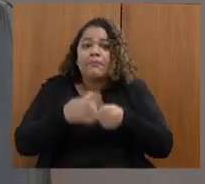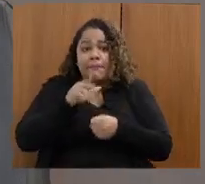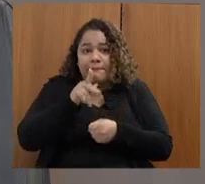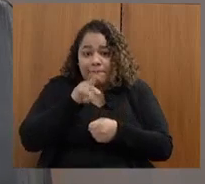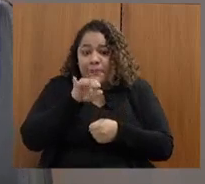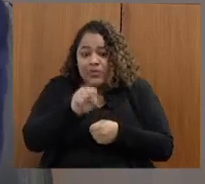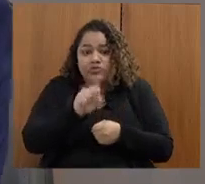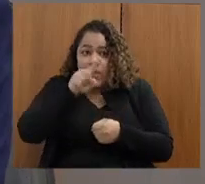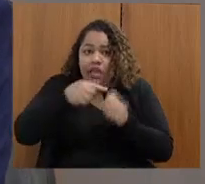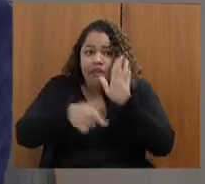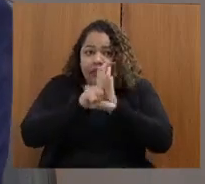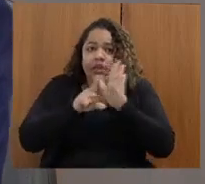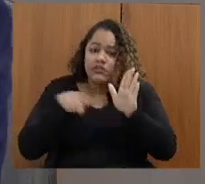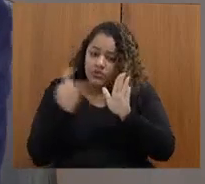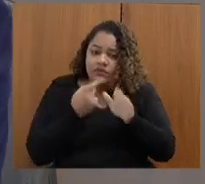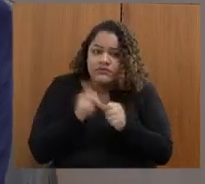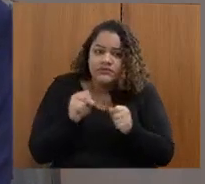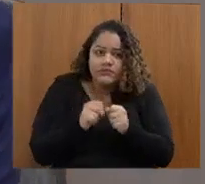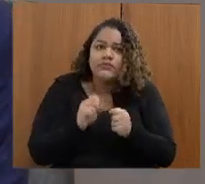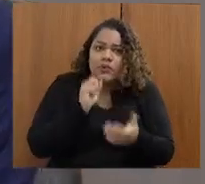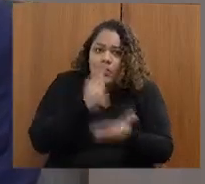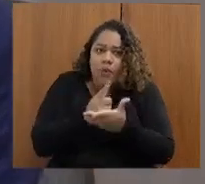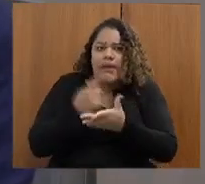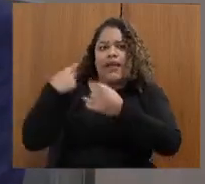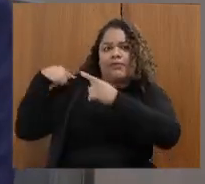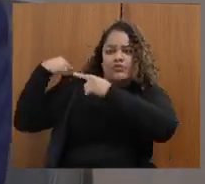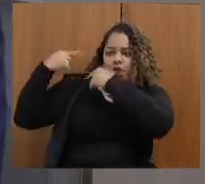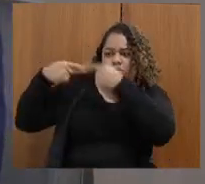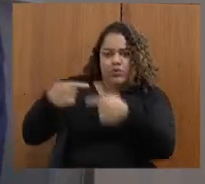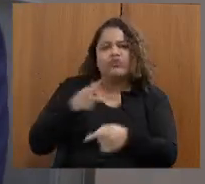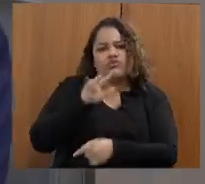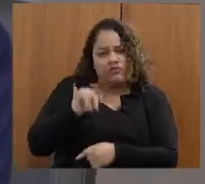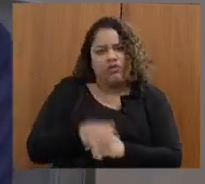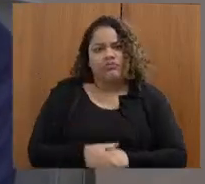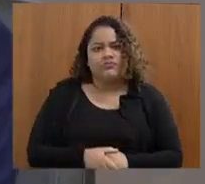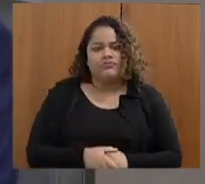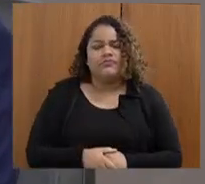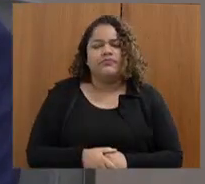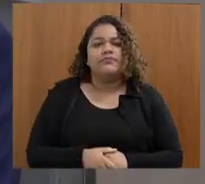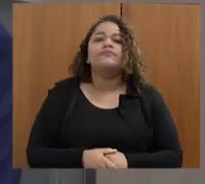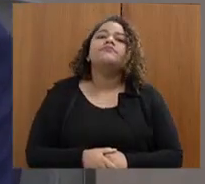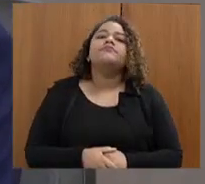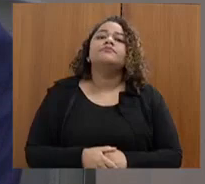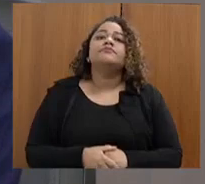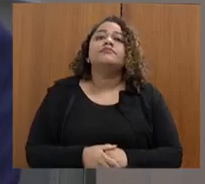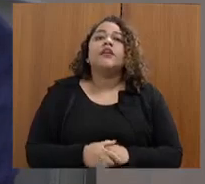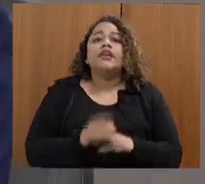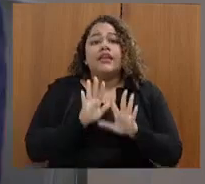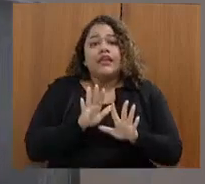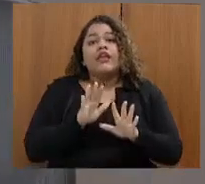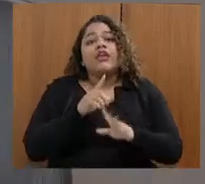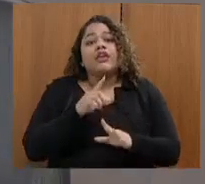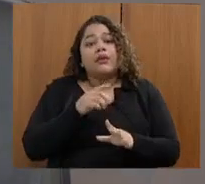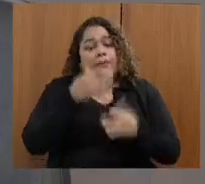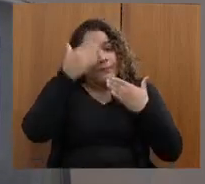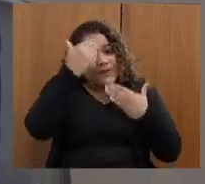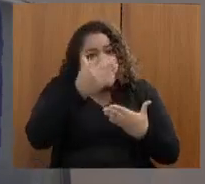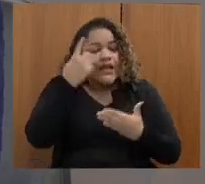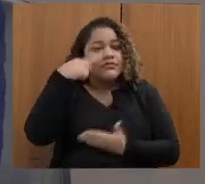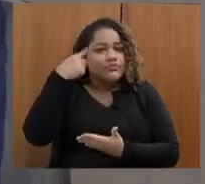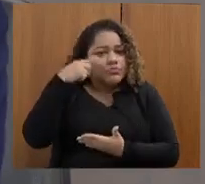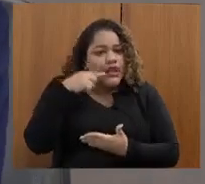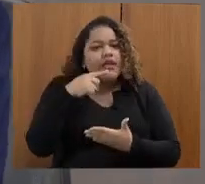cumprido por nós com pagamento retroativo tá é deputado agradeço muito as suas colocações deputada